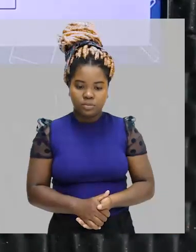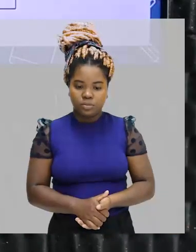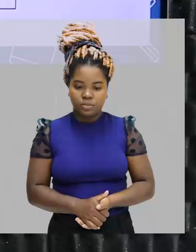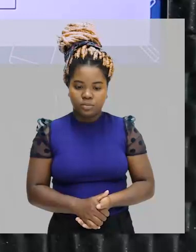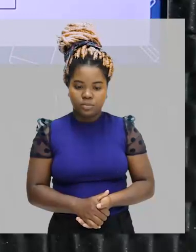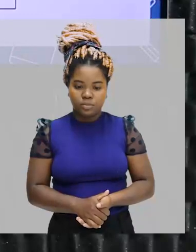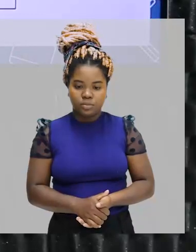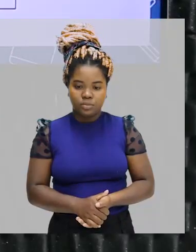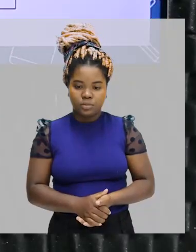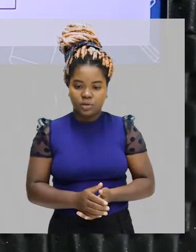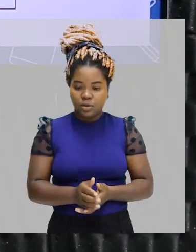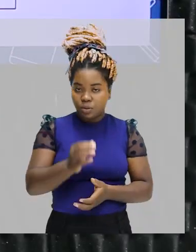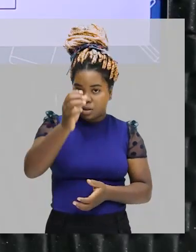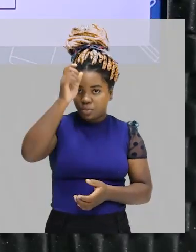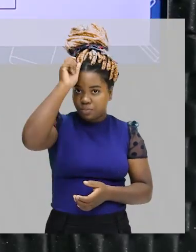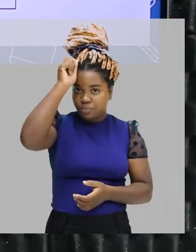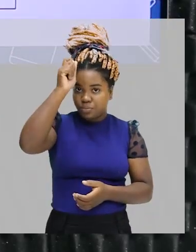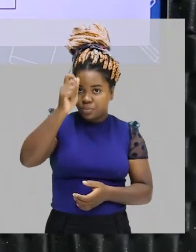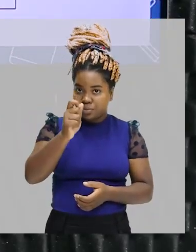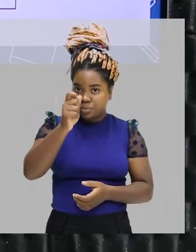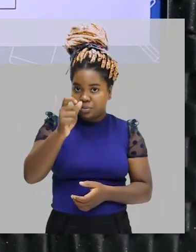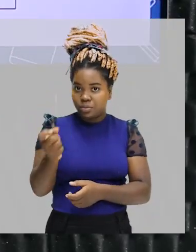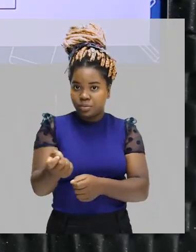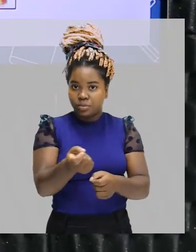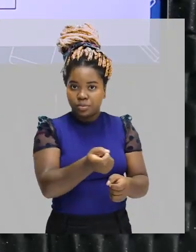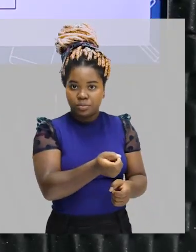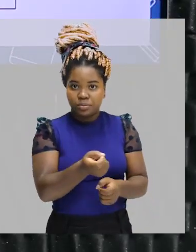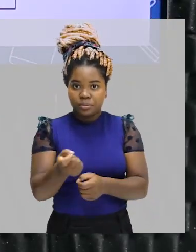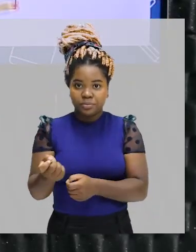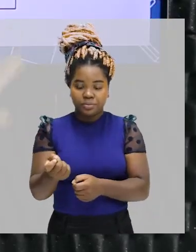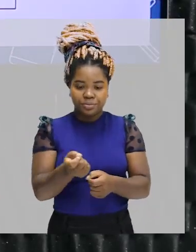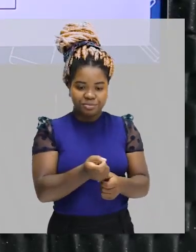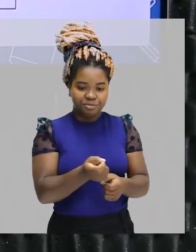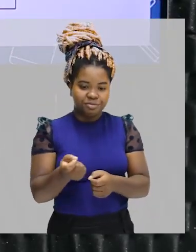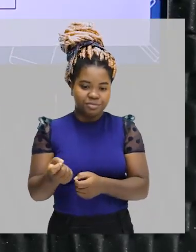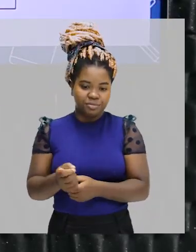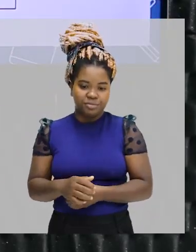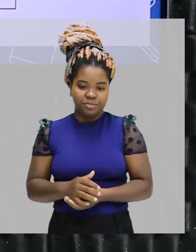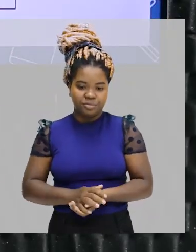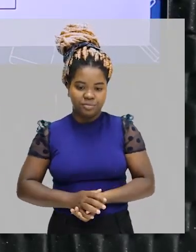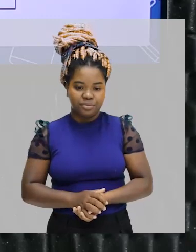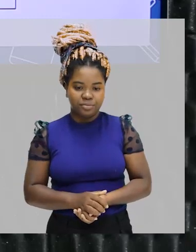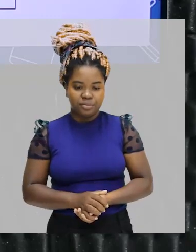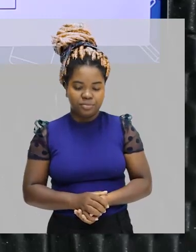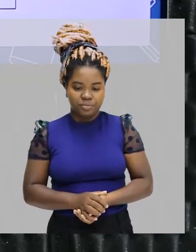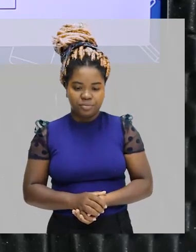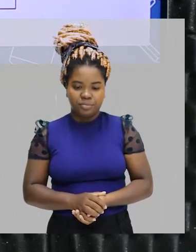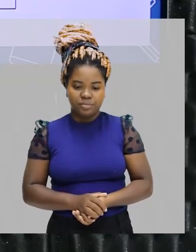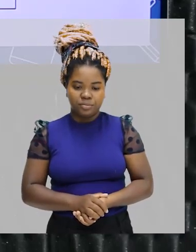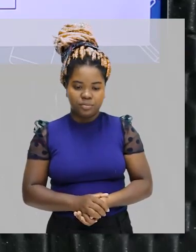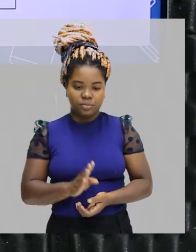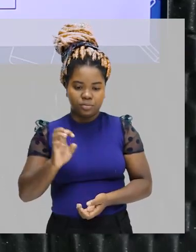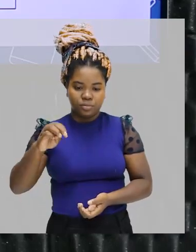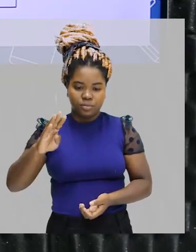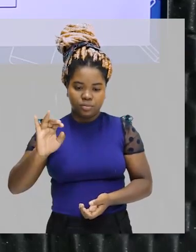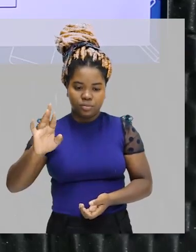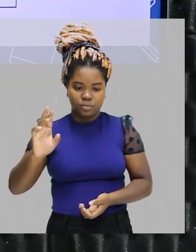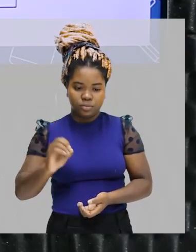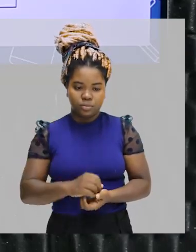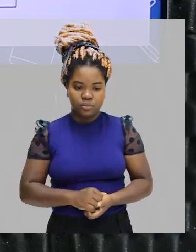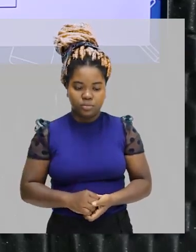ou firefighter. Lembra lá da palavrinha fire? Olha aqui ela funcionando no contexto de fogo. É o bombeiro, tá